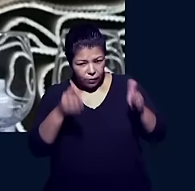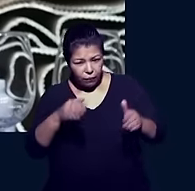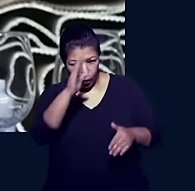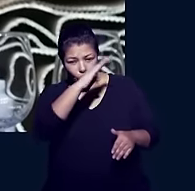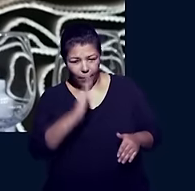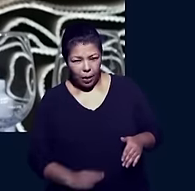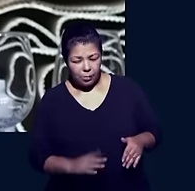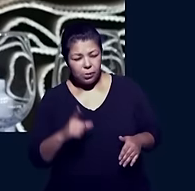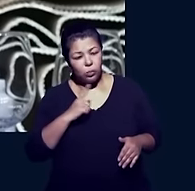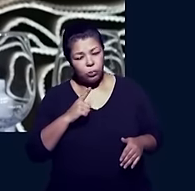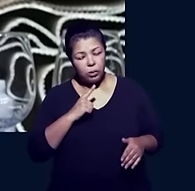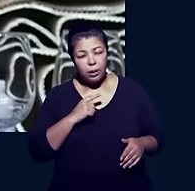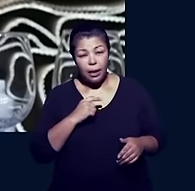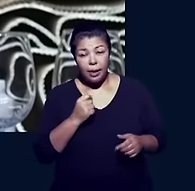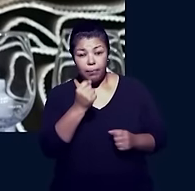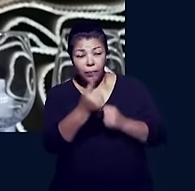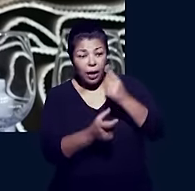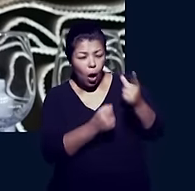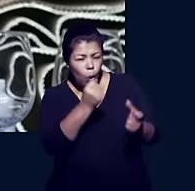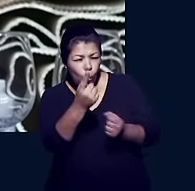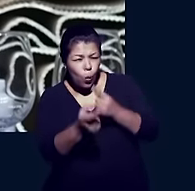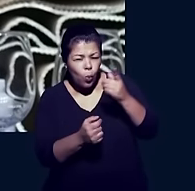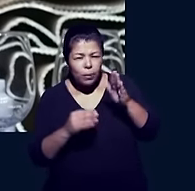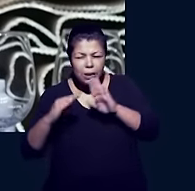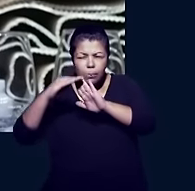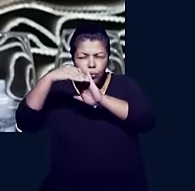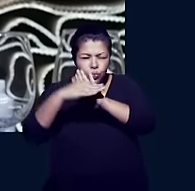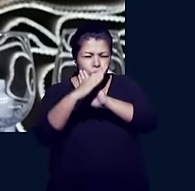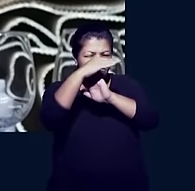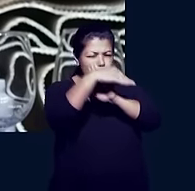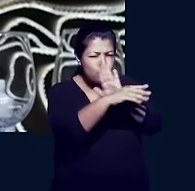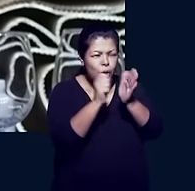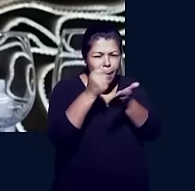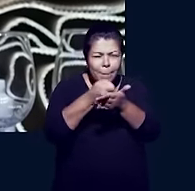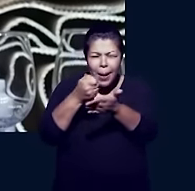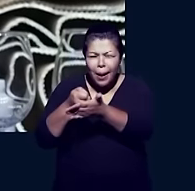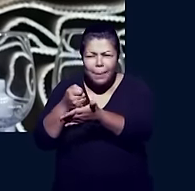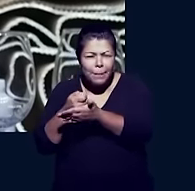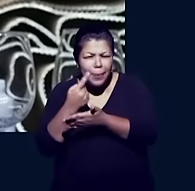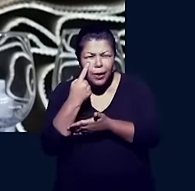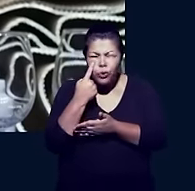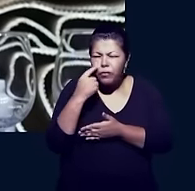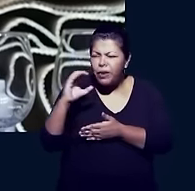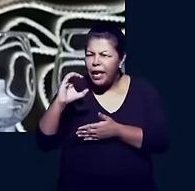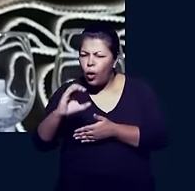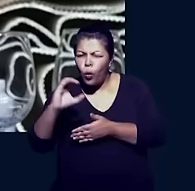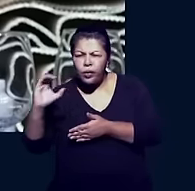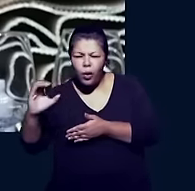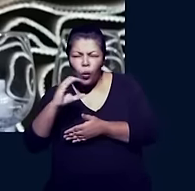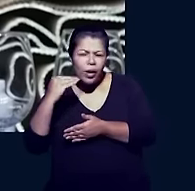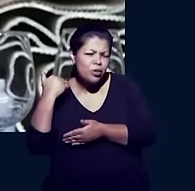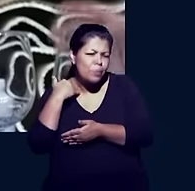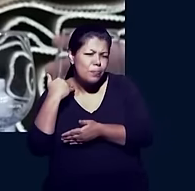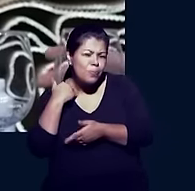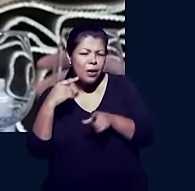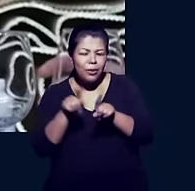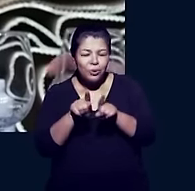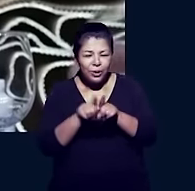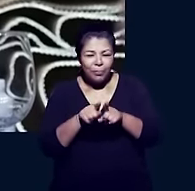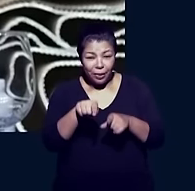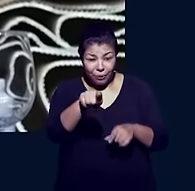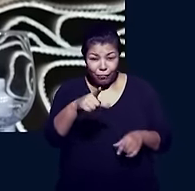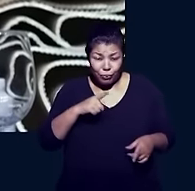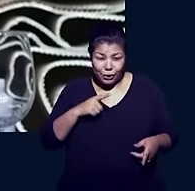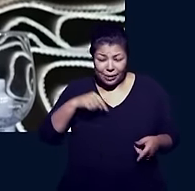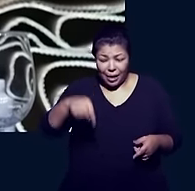balanço de pagamentos tá ótimo conta de conta corrente a gente tá indo o ano que vem para uma conta corrente de não sei qual o número que vocês T aqui no